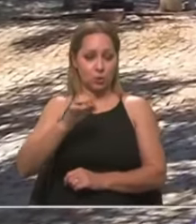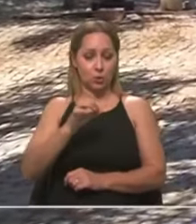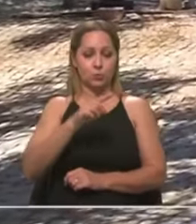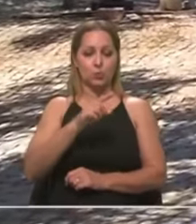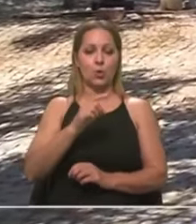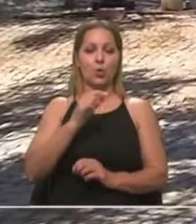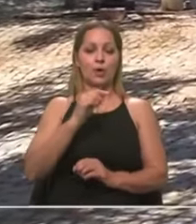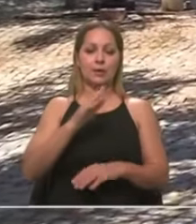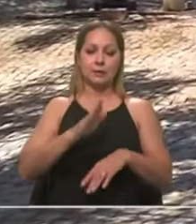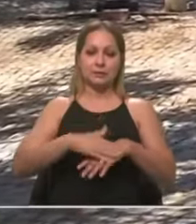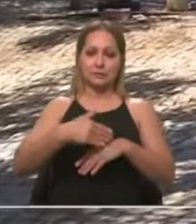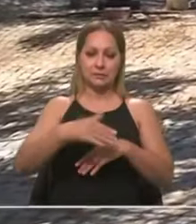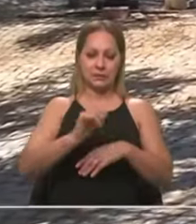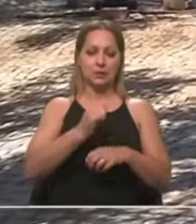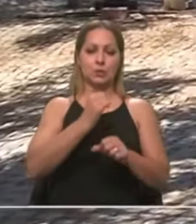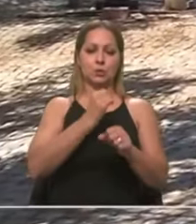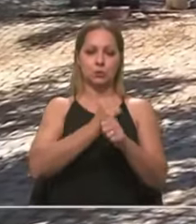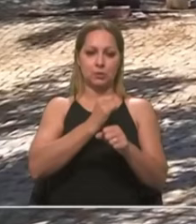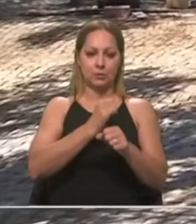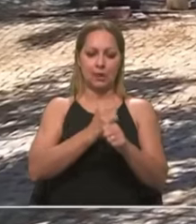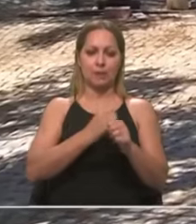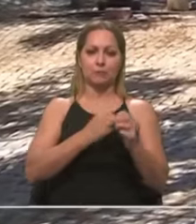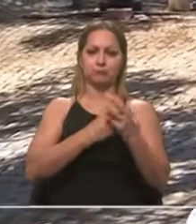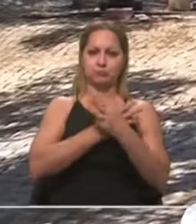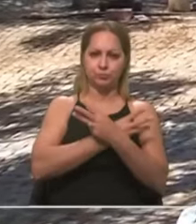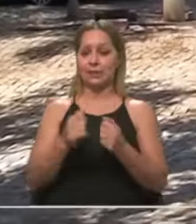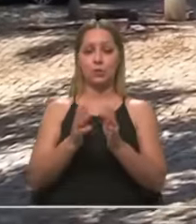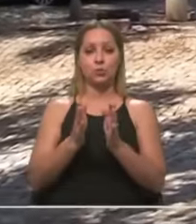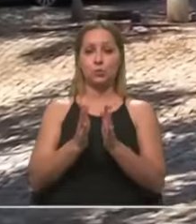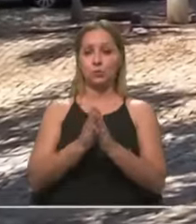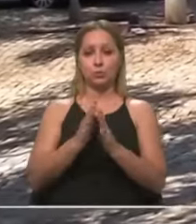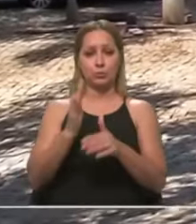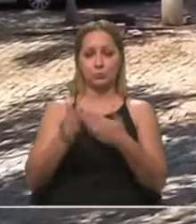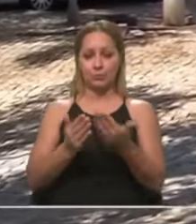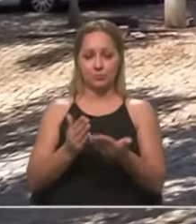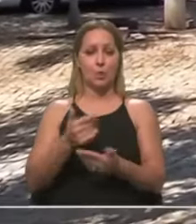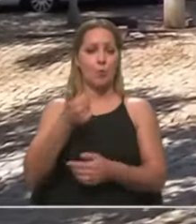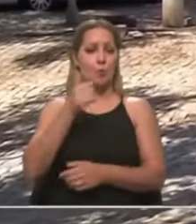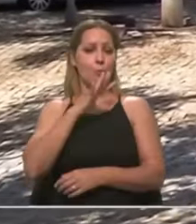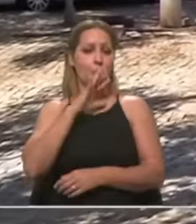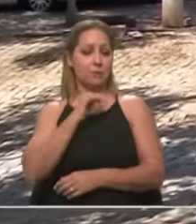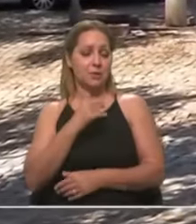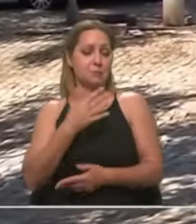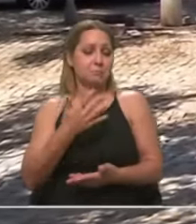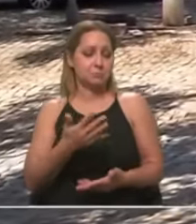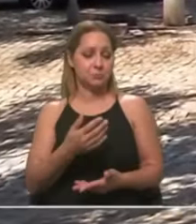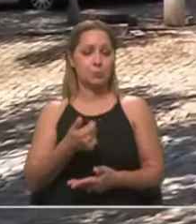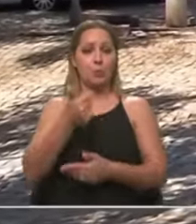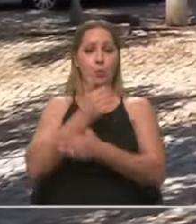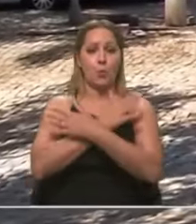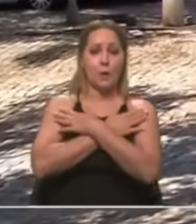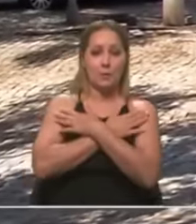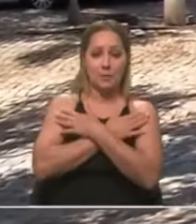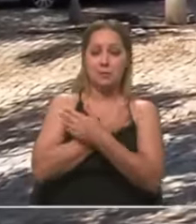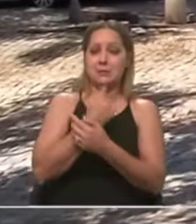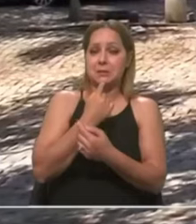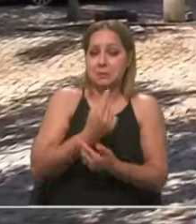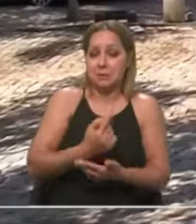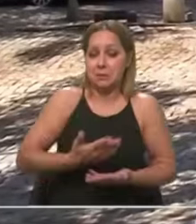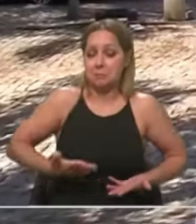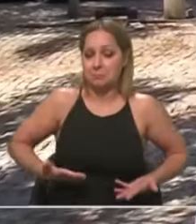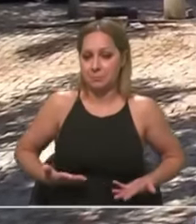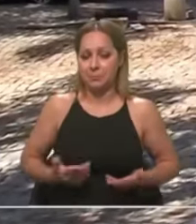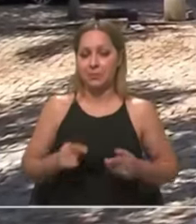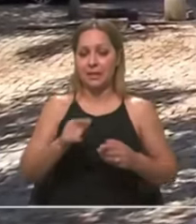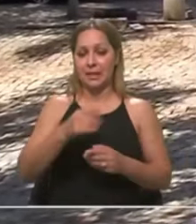no Instituto de Emprego e Formação Profissional. Era um jovem com uma carreira promissora. Era um bom filho, segundo dizem. Era bom amigo, segundo dizem também.